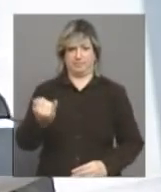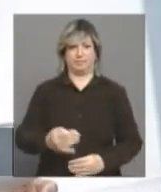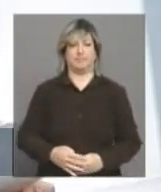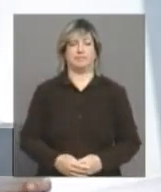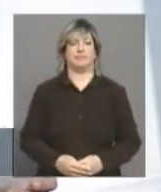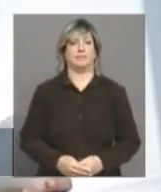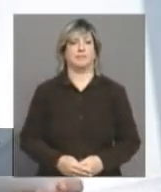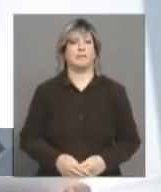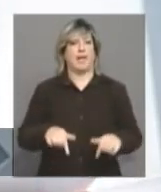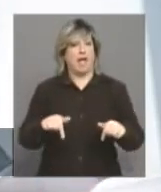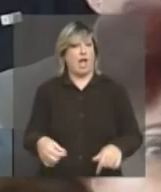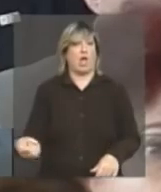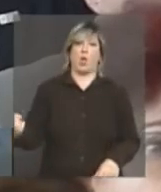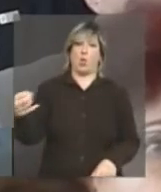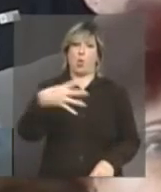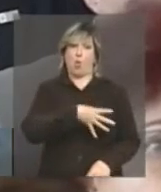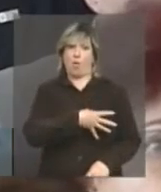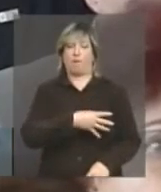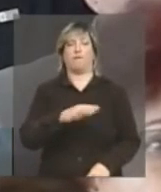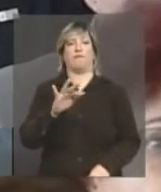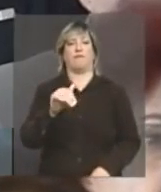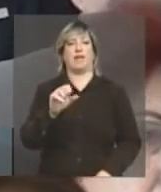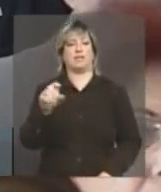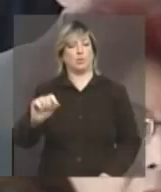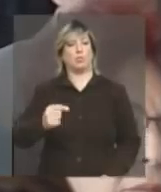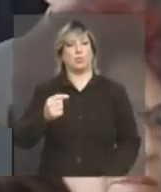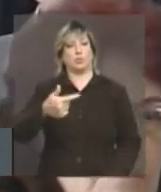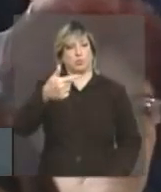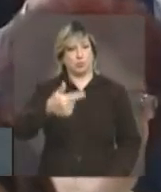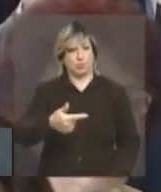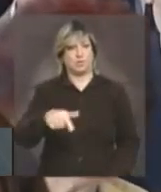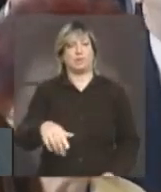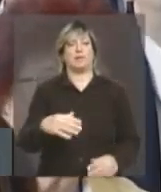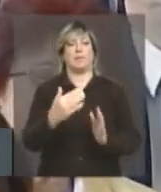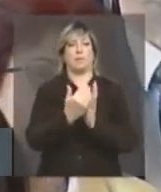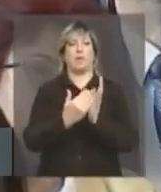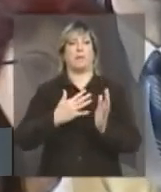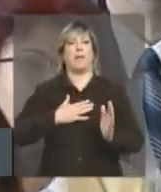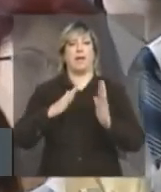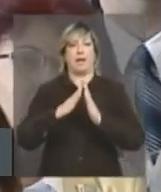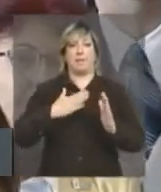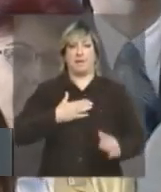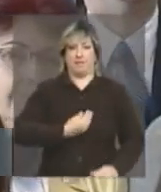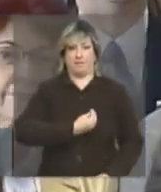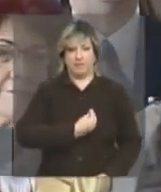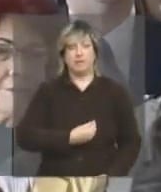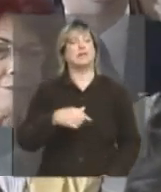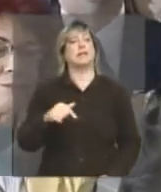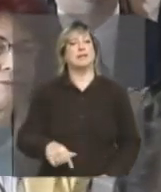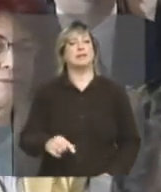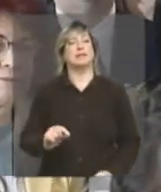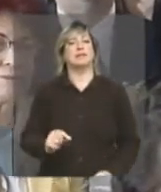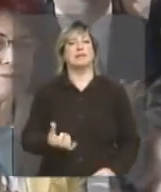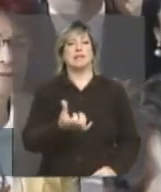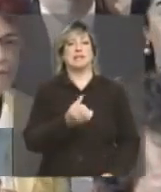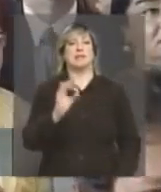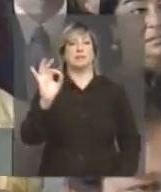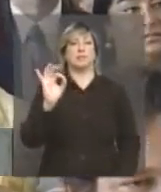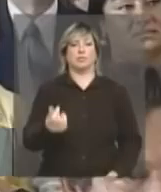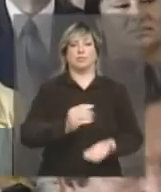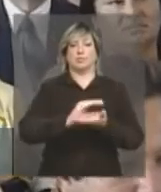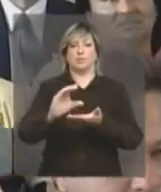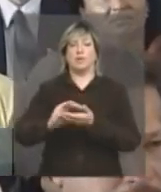Nessa nova fase do Minha Casa Minha Vida, o programa destinará 60% dos recursos para famílias com